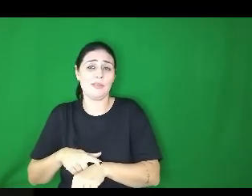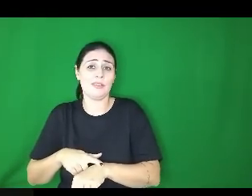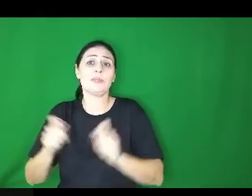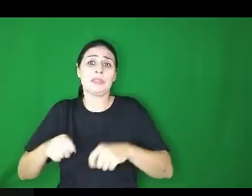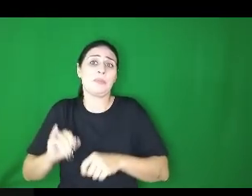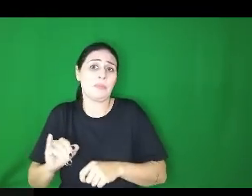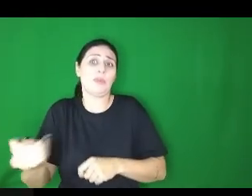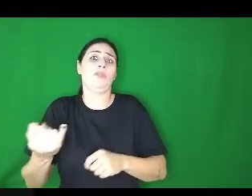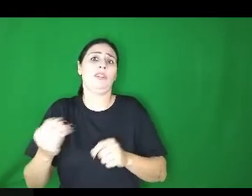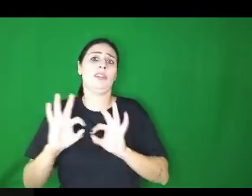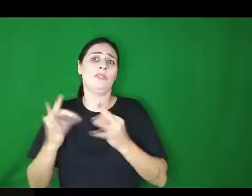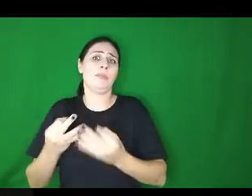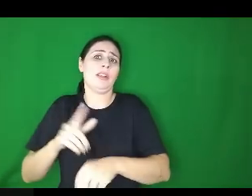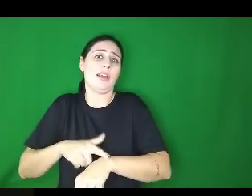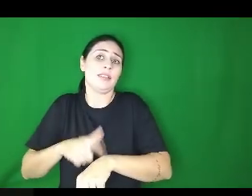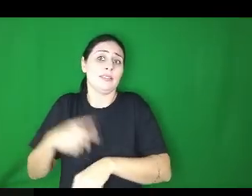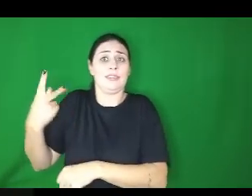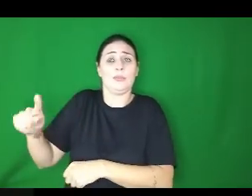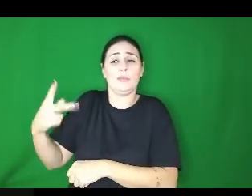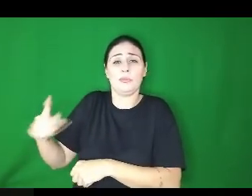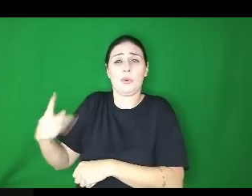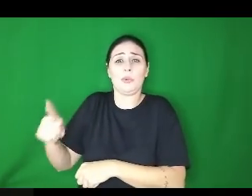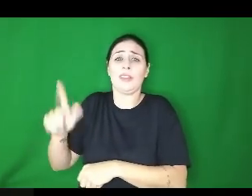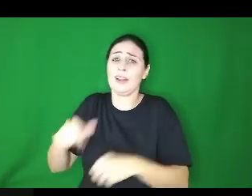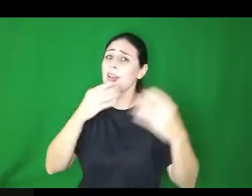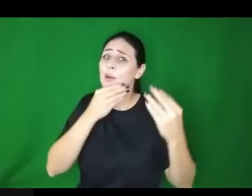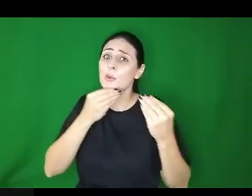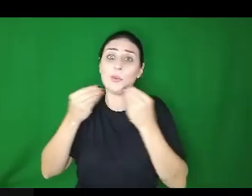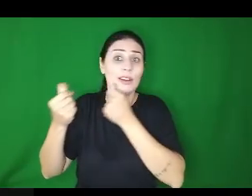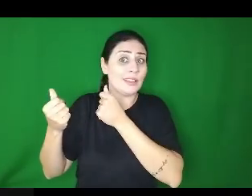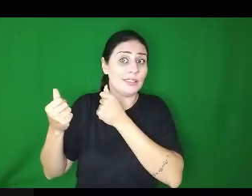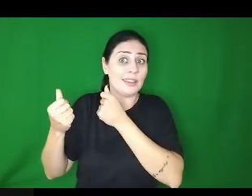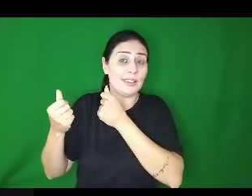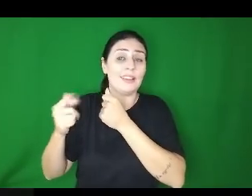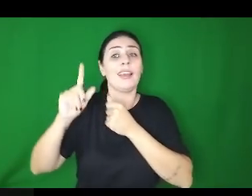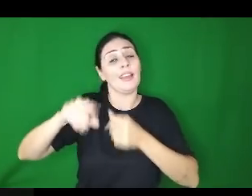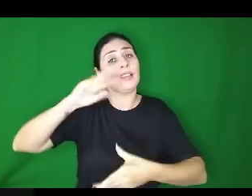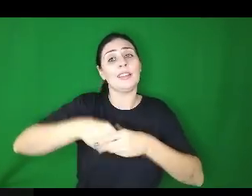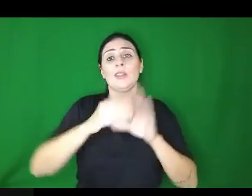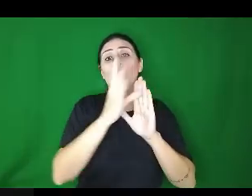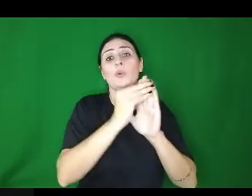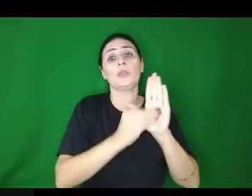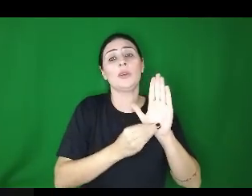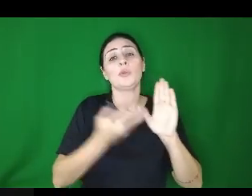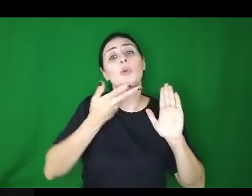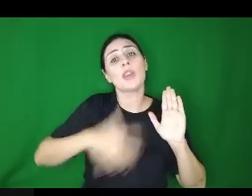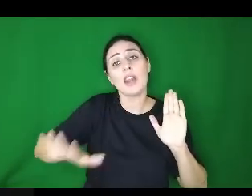da escrita, ela está mais voltada para esse campo também da análise linguística, que é onde a gente trabalha correspondência